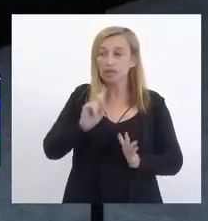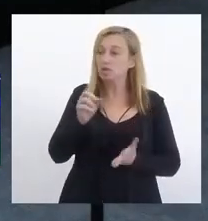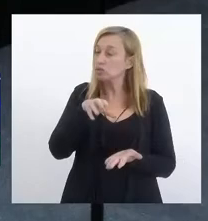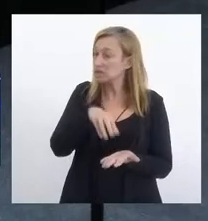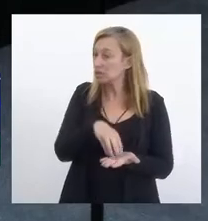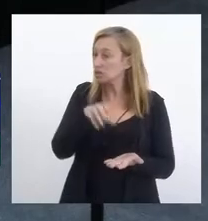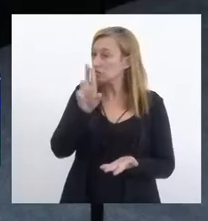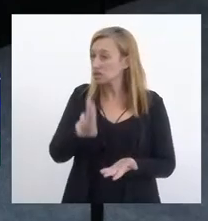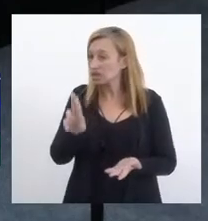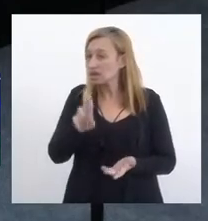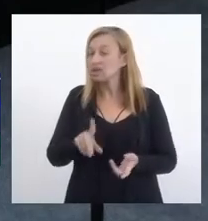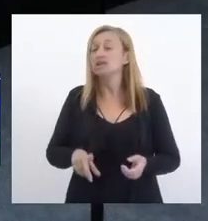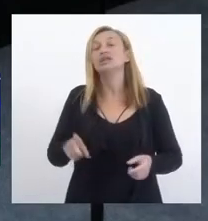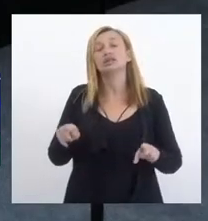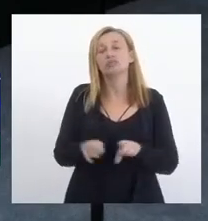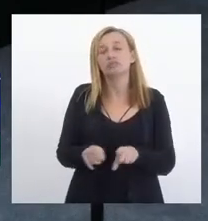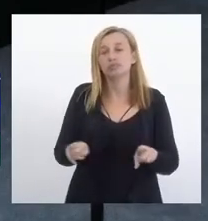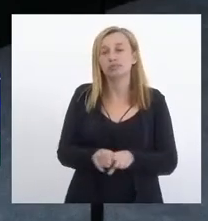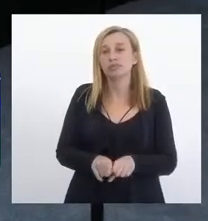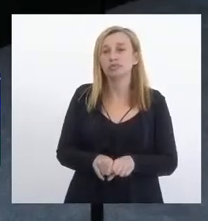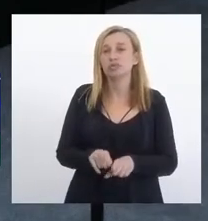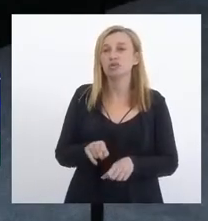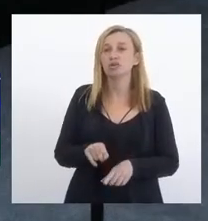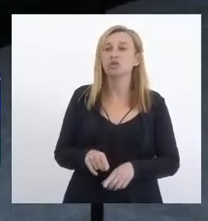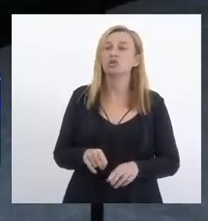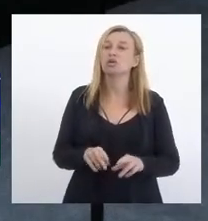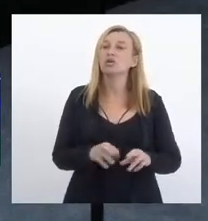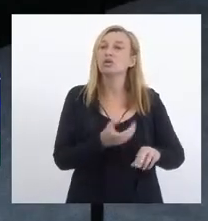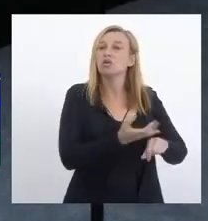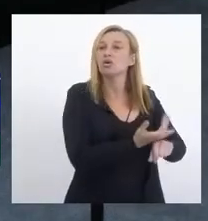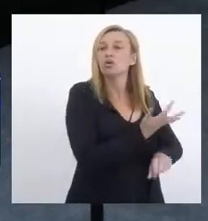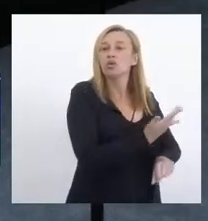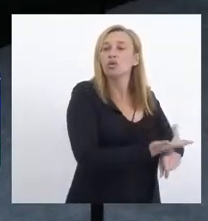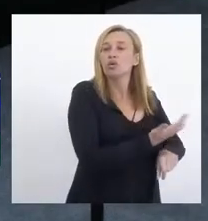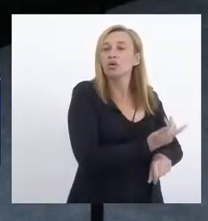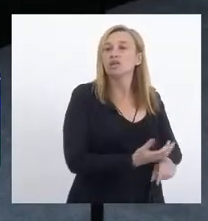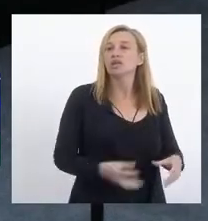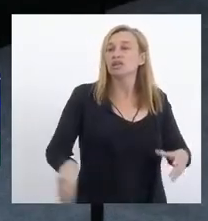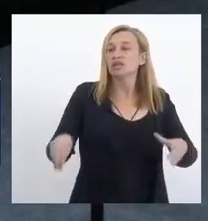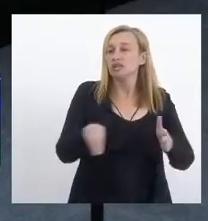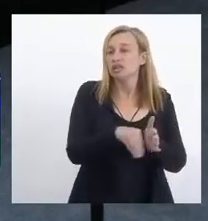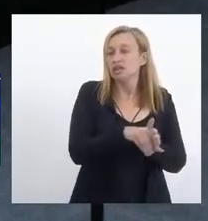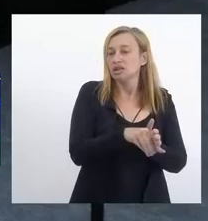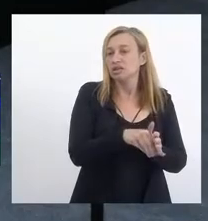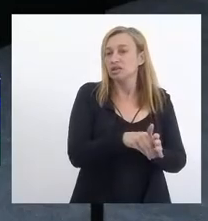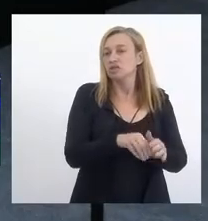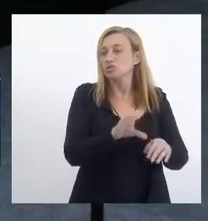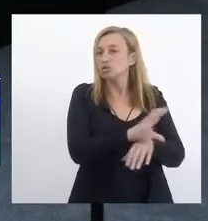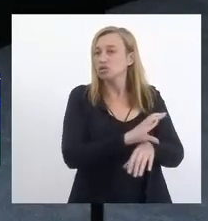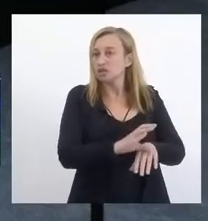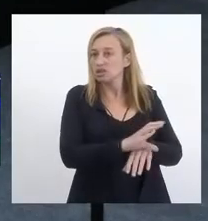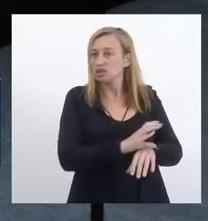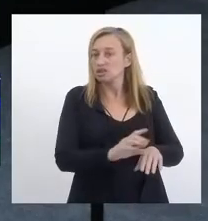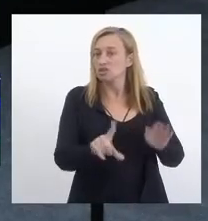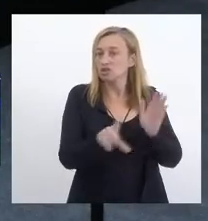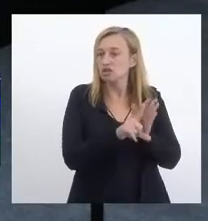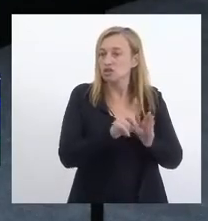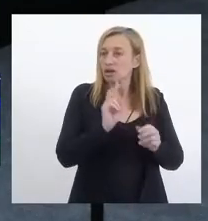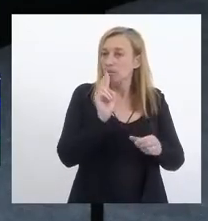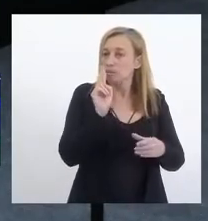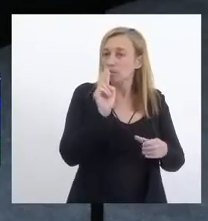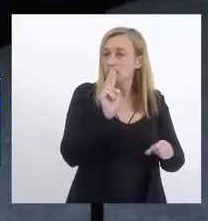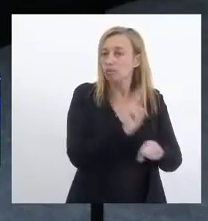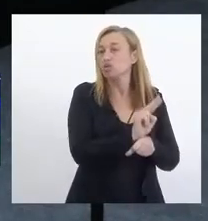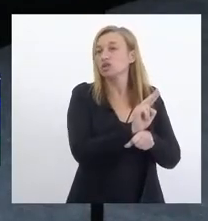universitários. Além disso, a UERJ está prevista na Constituição do Estado, está protegida pela nossa